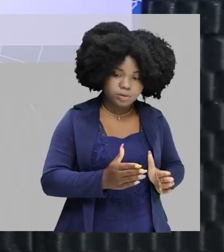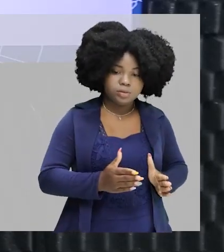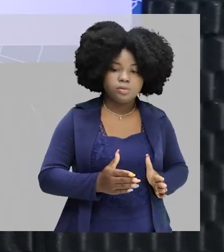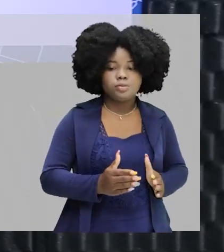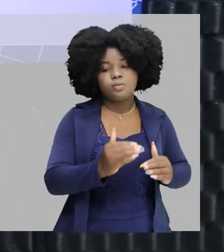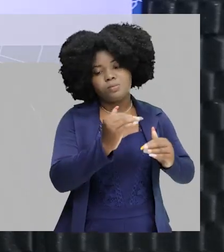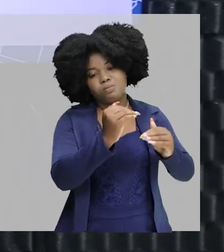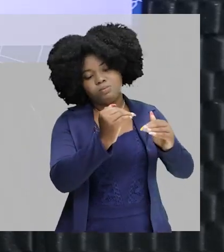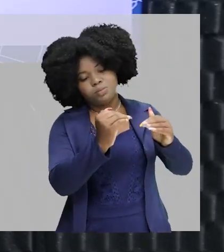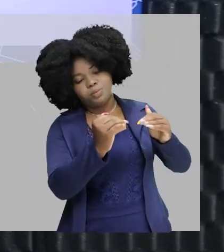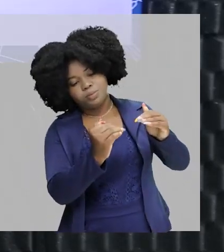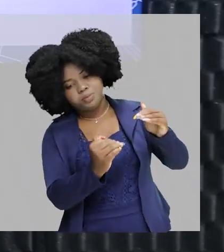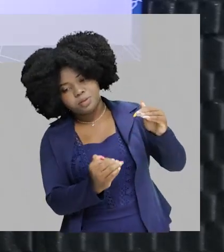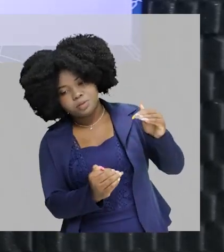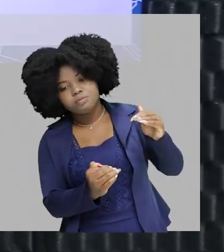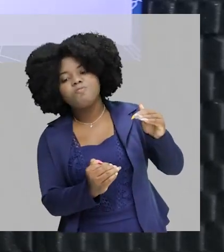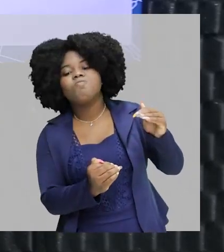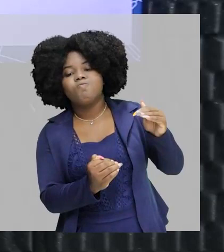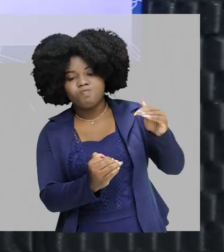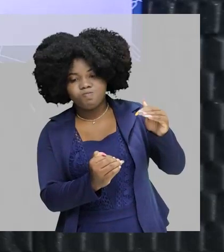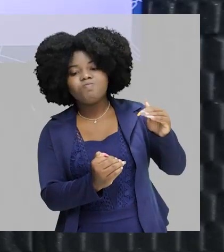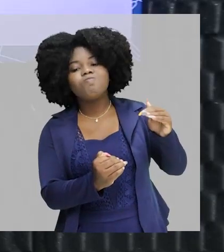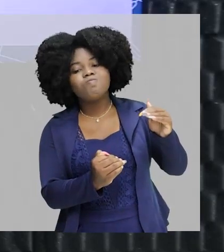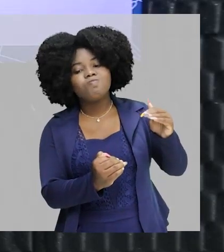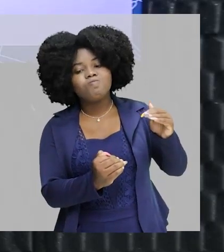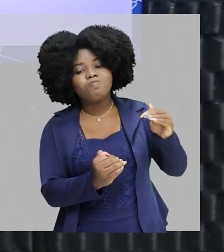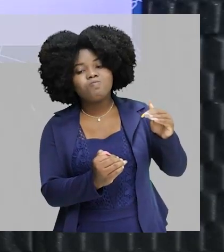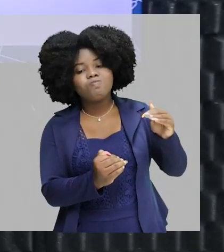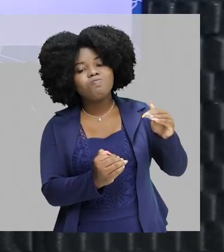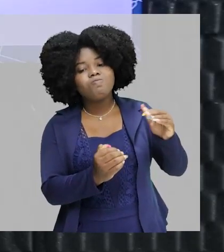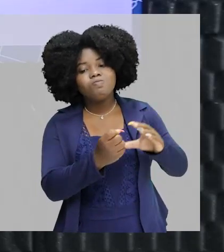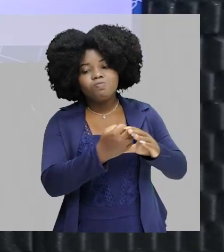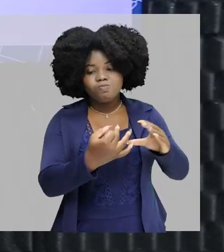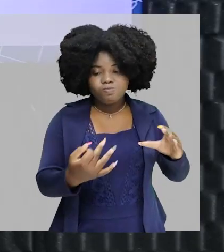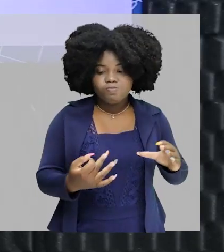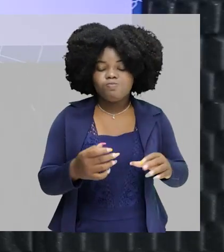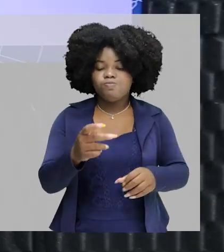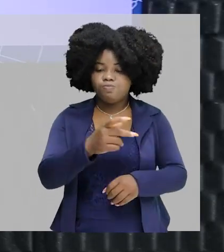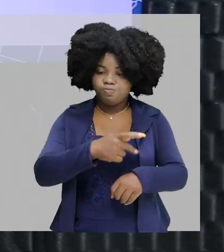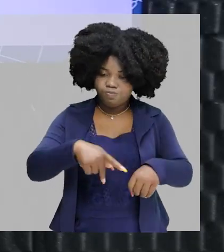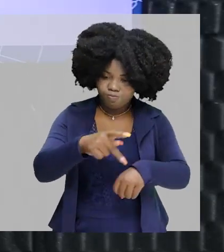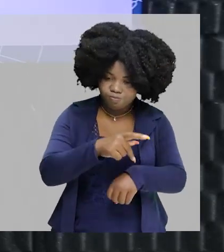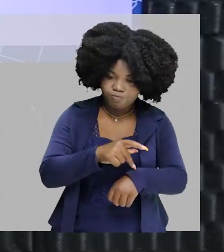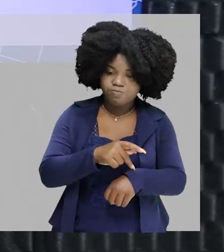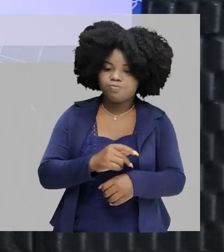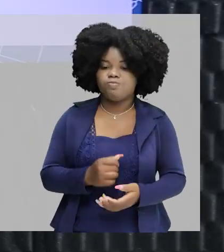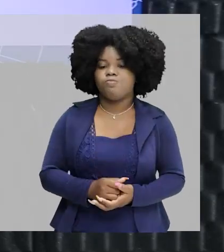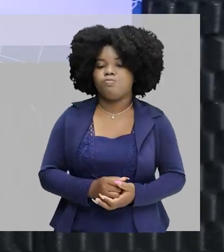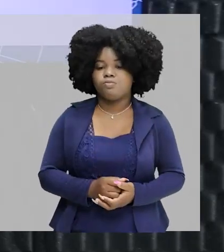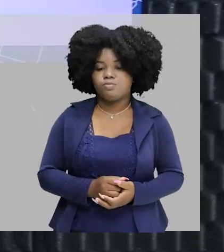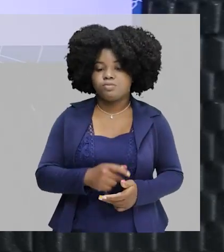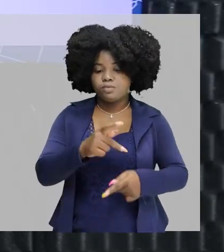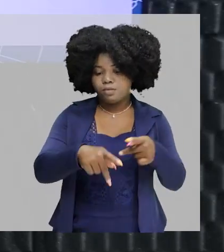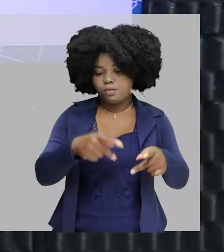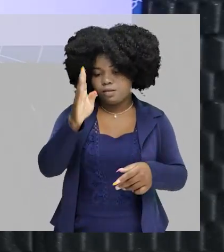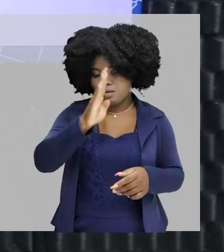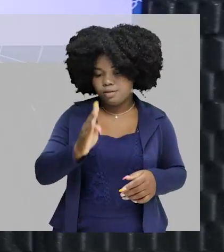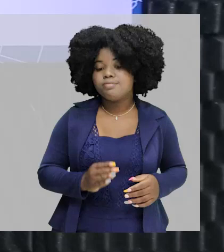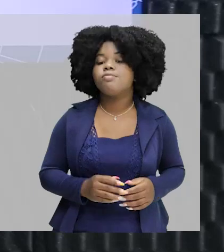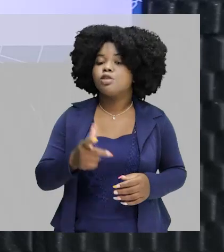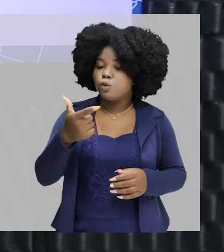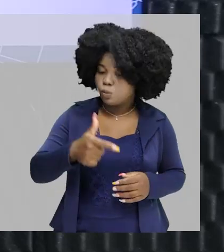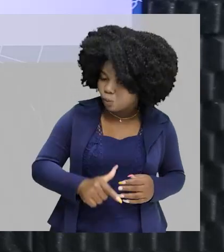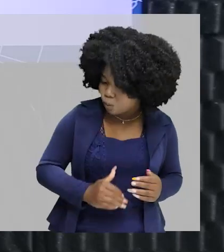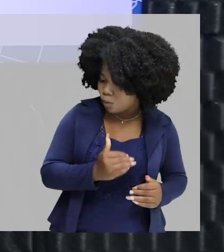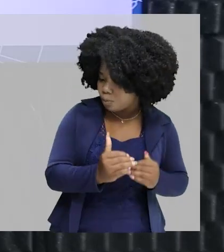cair, que é uma característica brasileira, lembre-se disso na tua prova, tá? A população brasileira, ela continua a crescer,